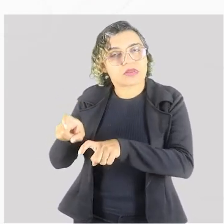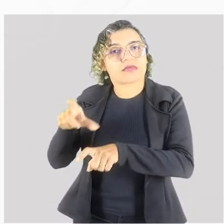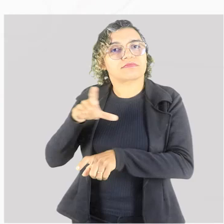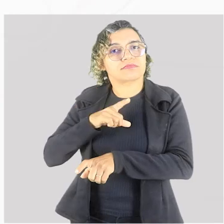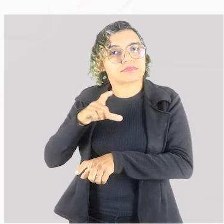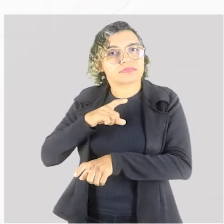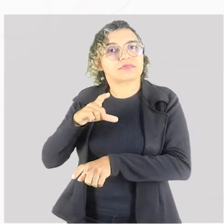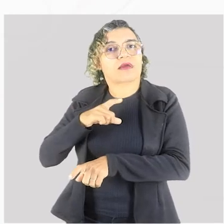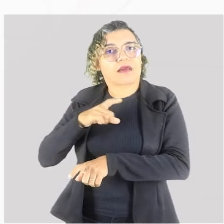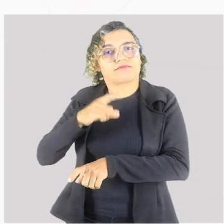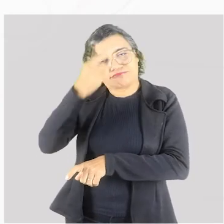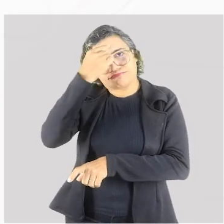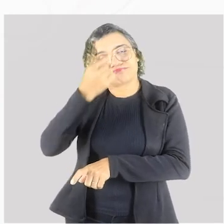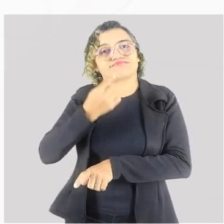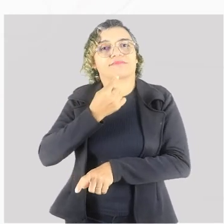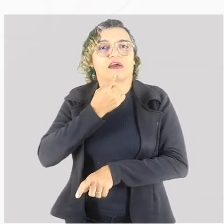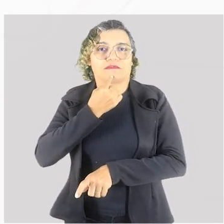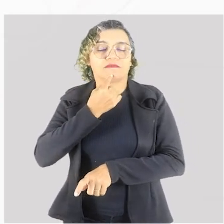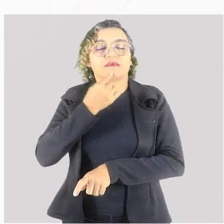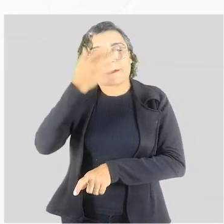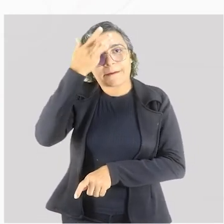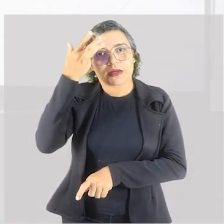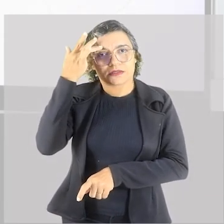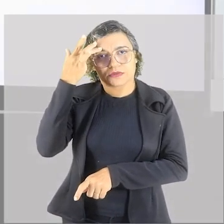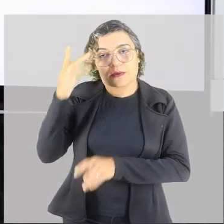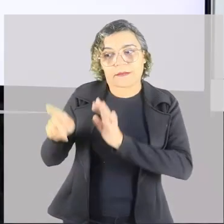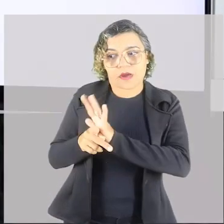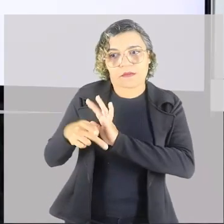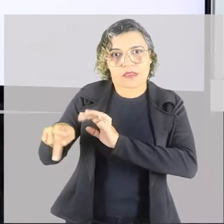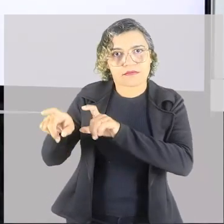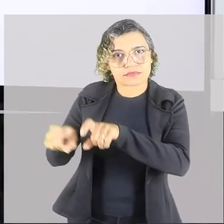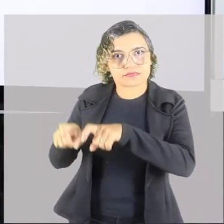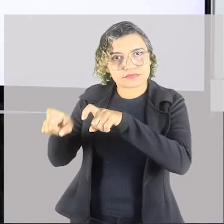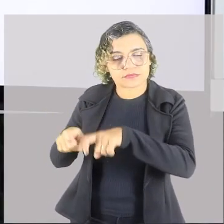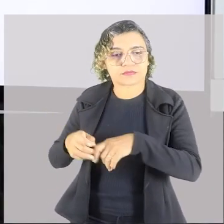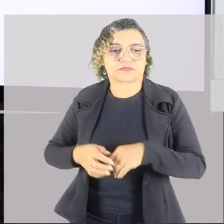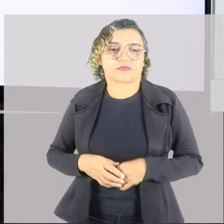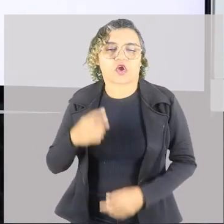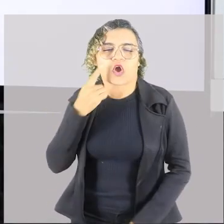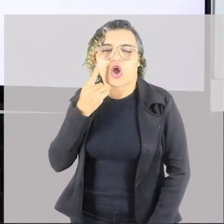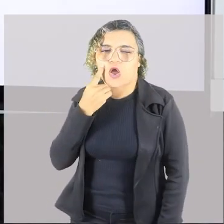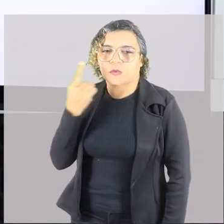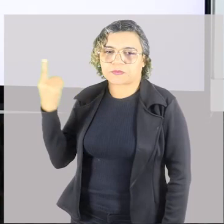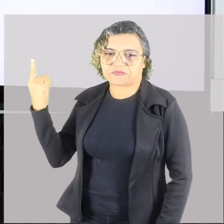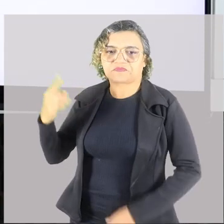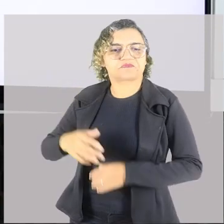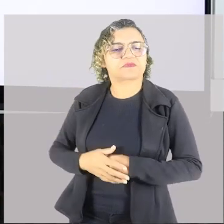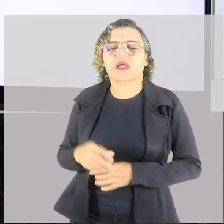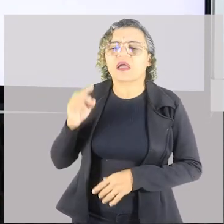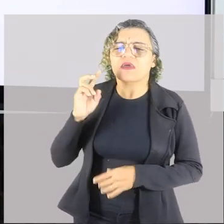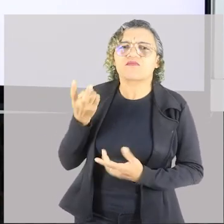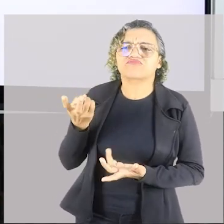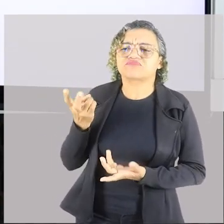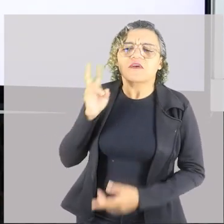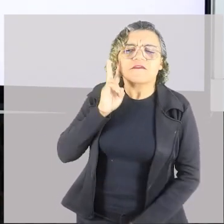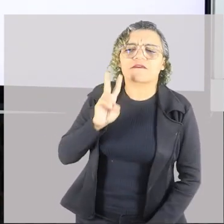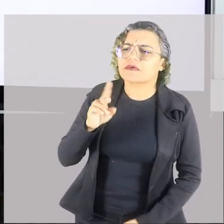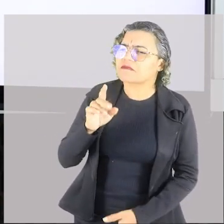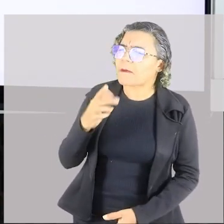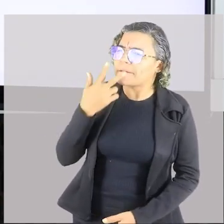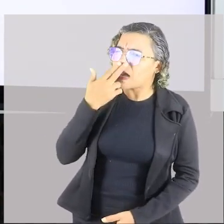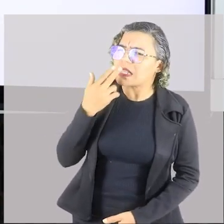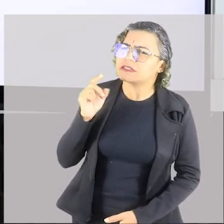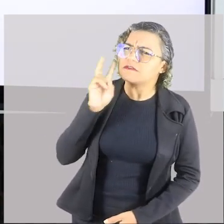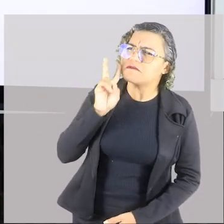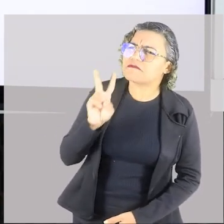campo, da pessoa da zona rural. E aí ele diz o seguinte, o Monteiro Lobato falando sobre o Jeca: eu ignorava que eras assim,